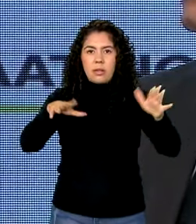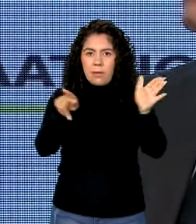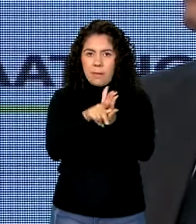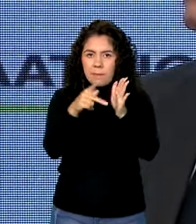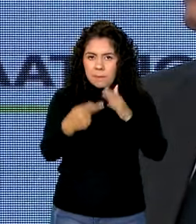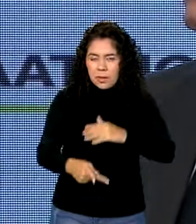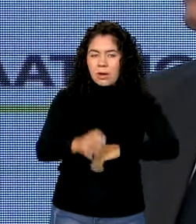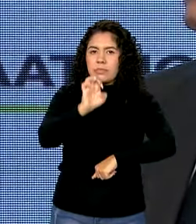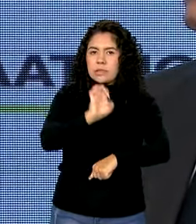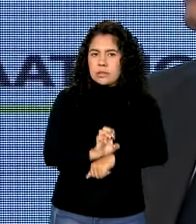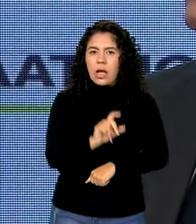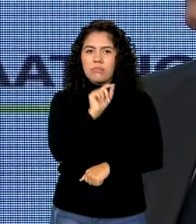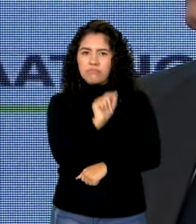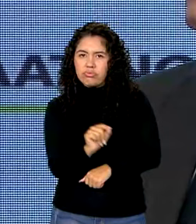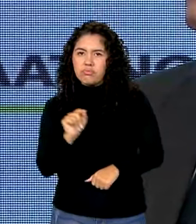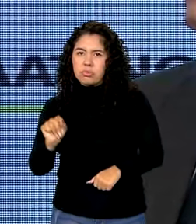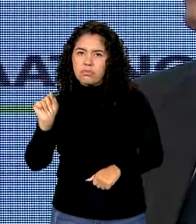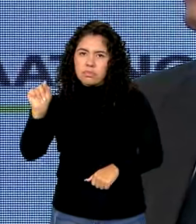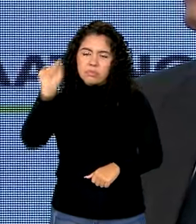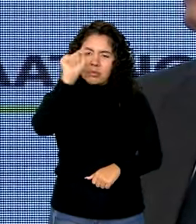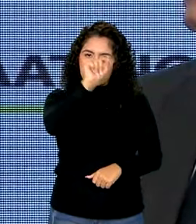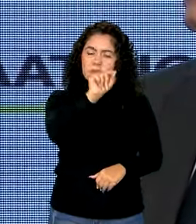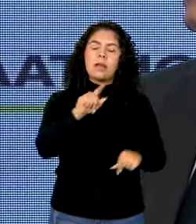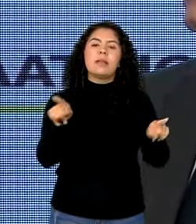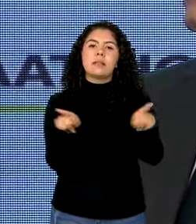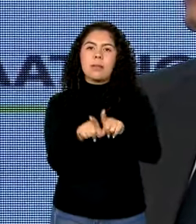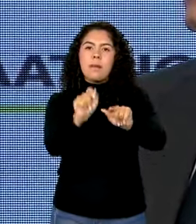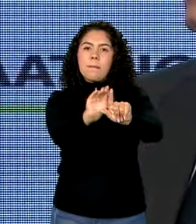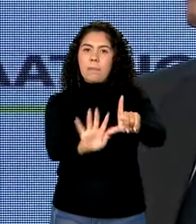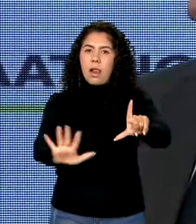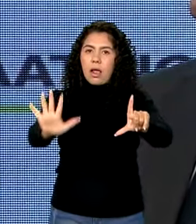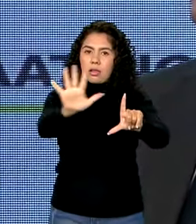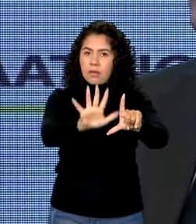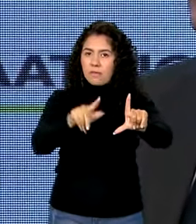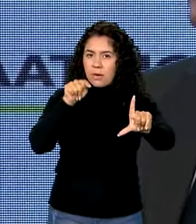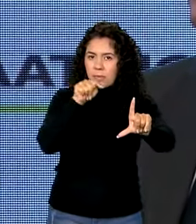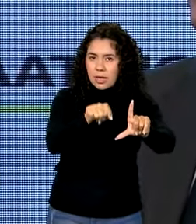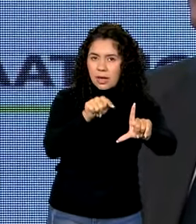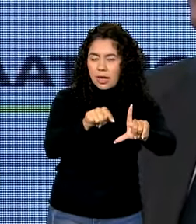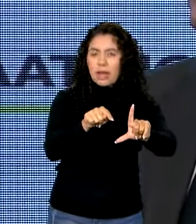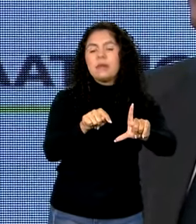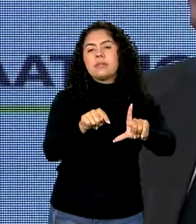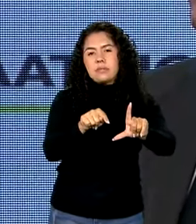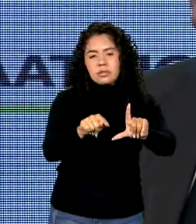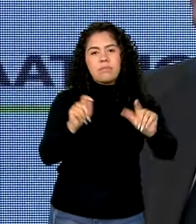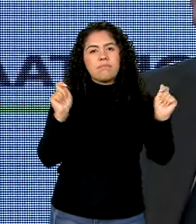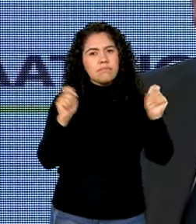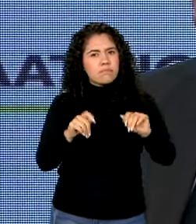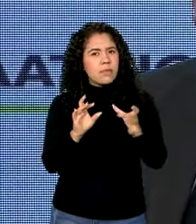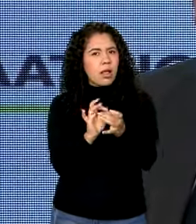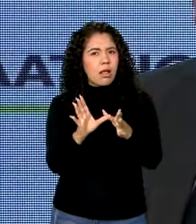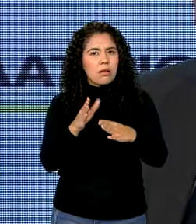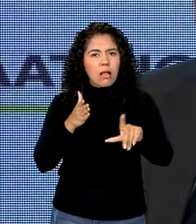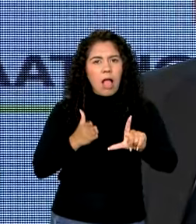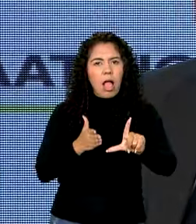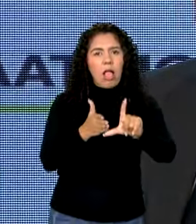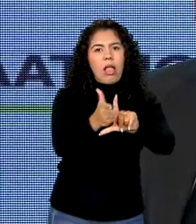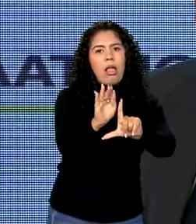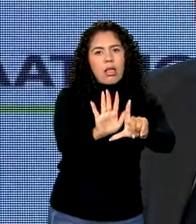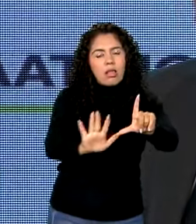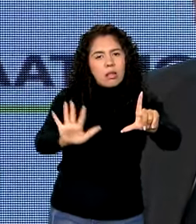territoriais, que é isso que nós estamos fazendo aqui, na plataforma do Brasil Participativo, que é só entrar e cada cidadão